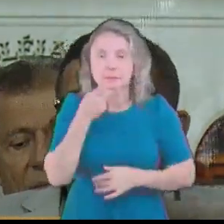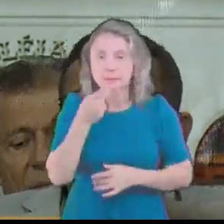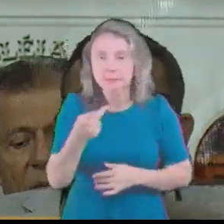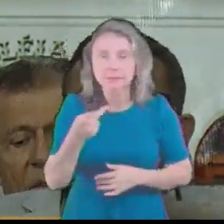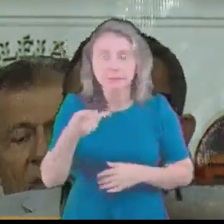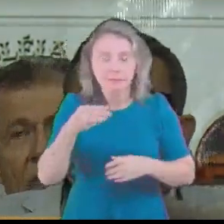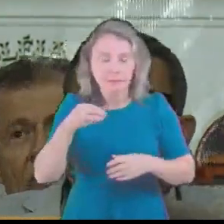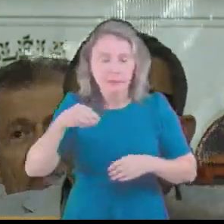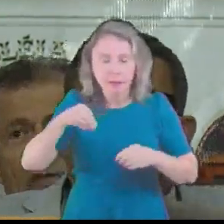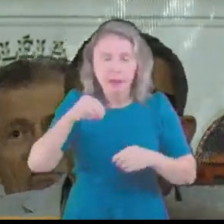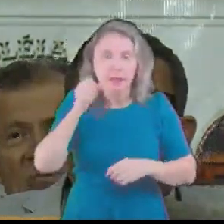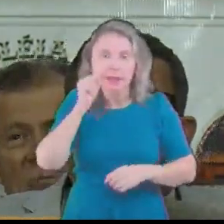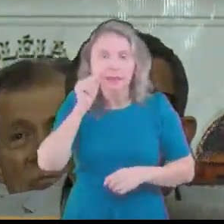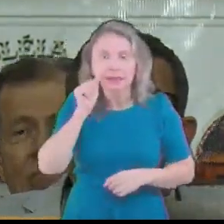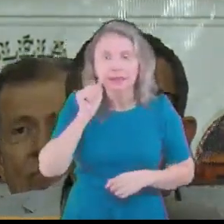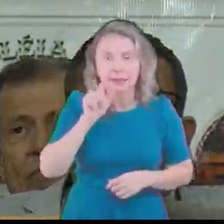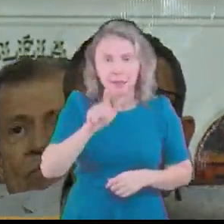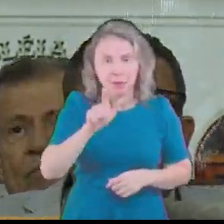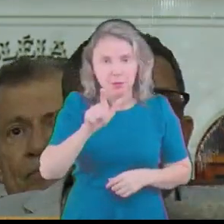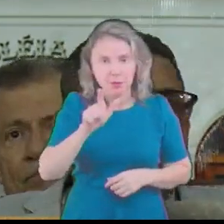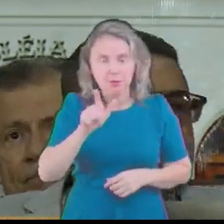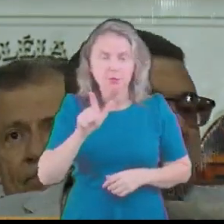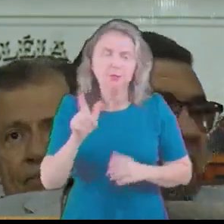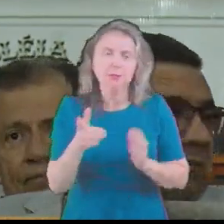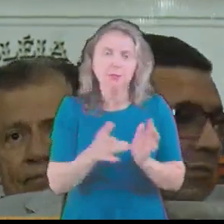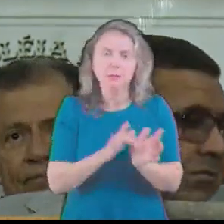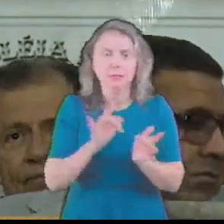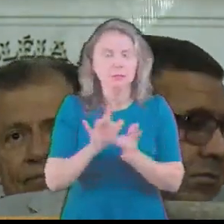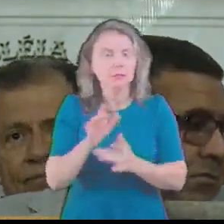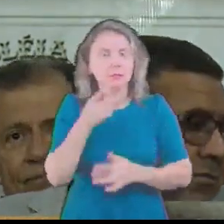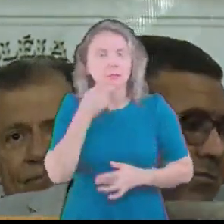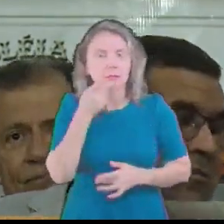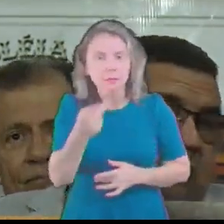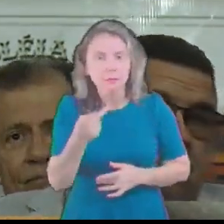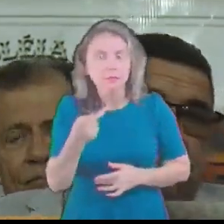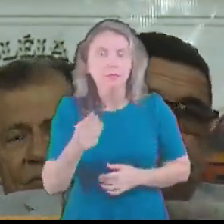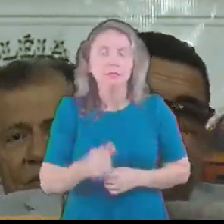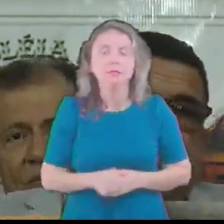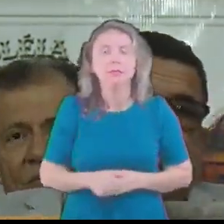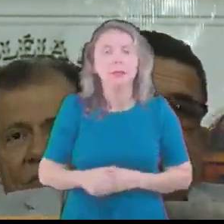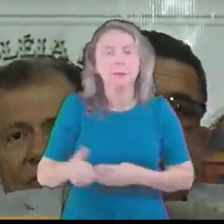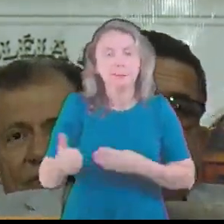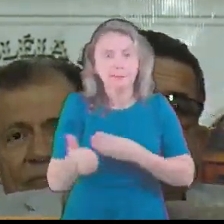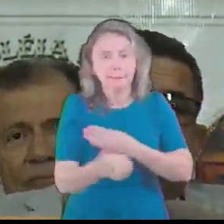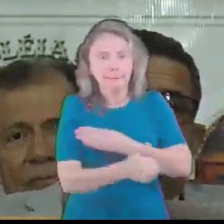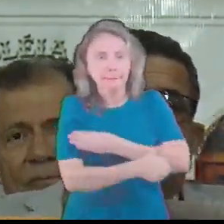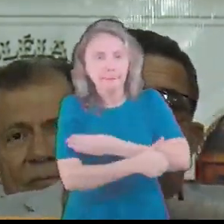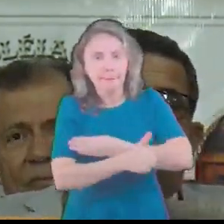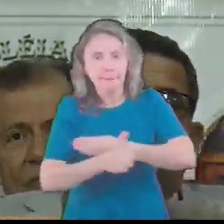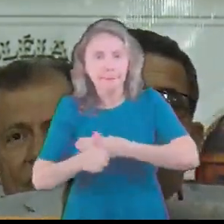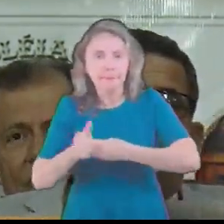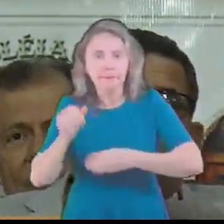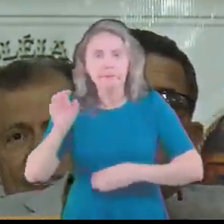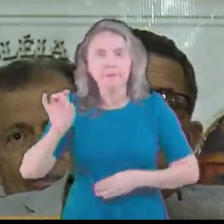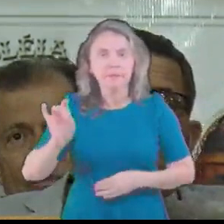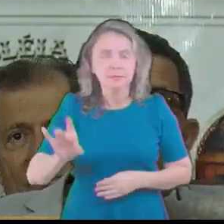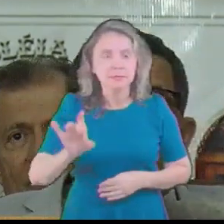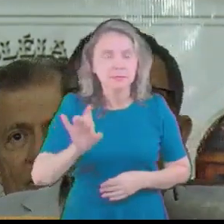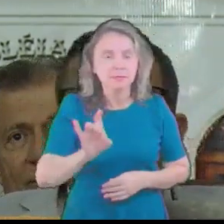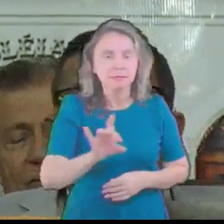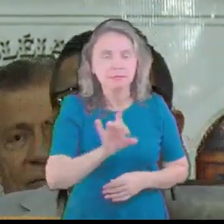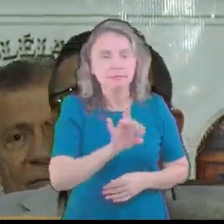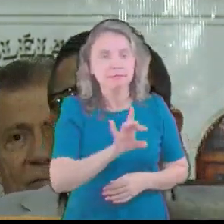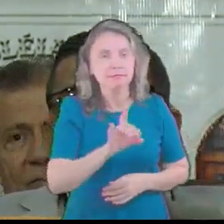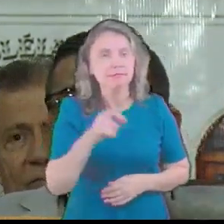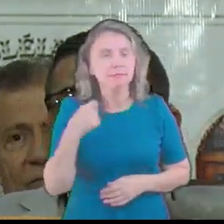terra. Jesus fala da moralidade pessoal de cada um, que tem que exceder a dos fariseus